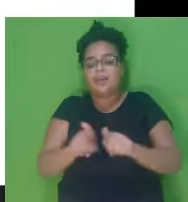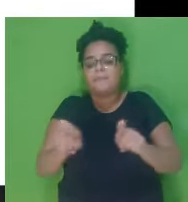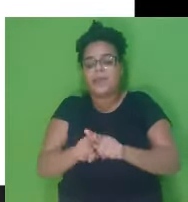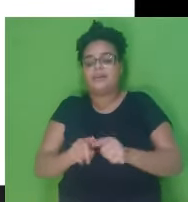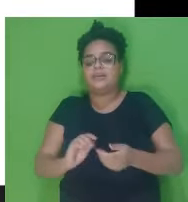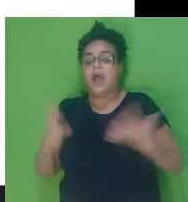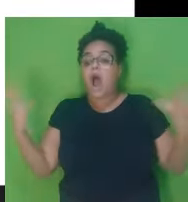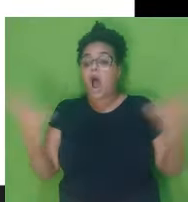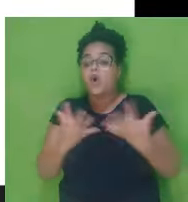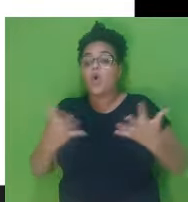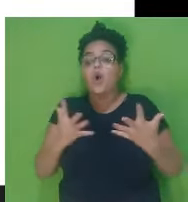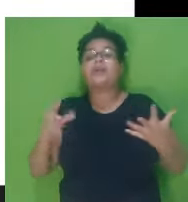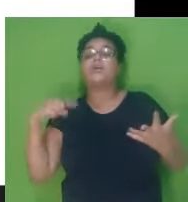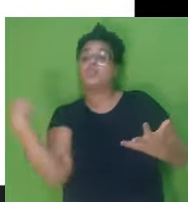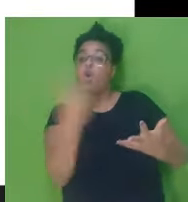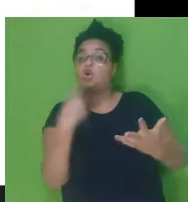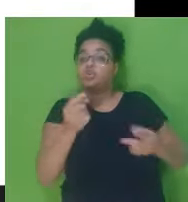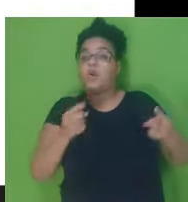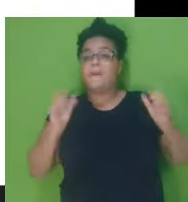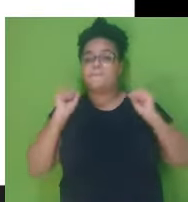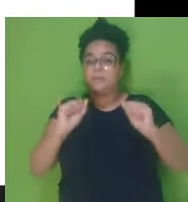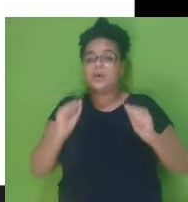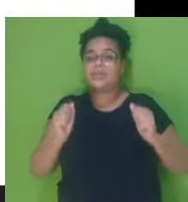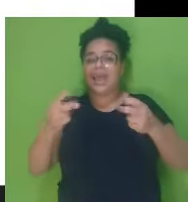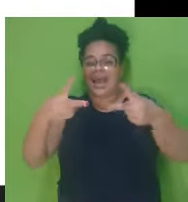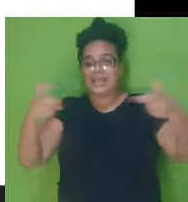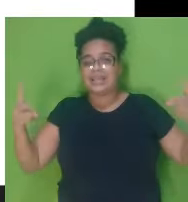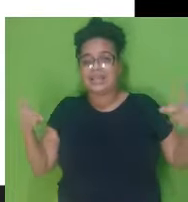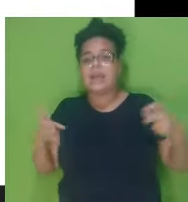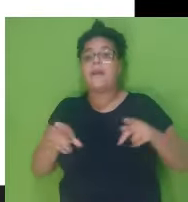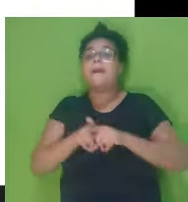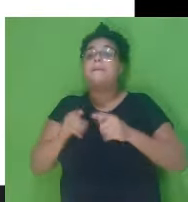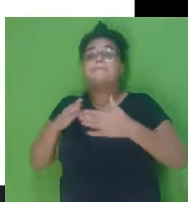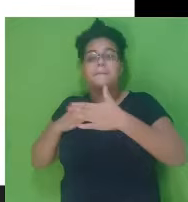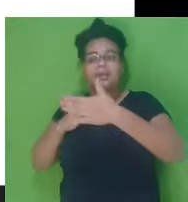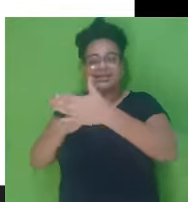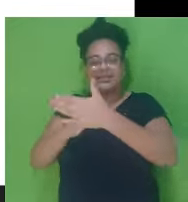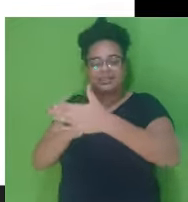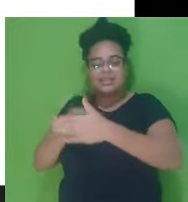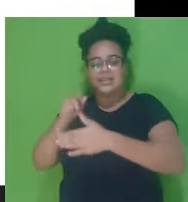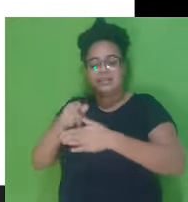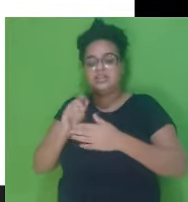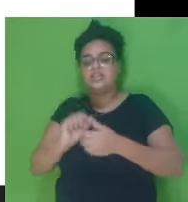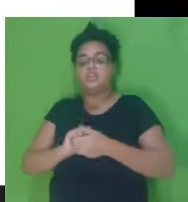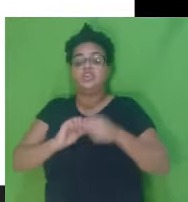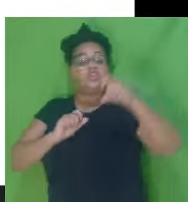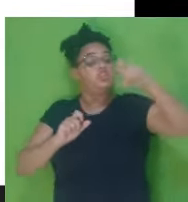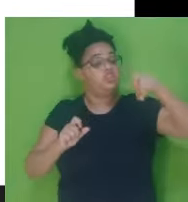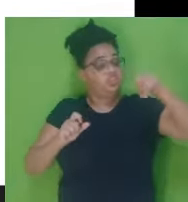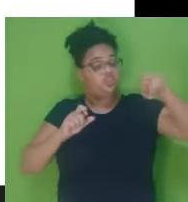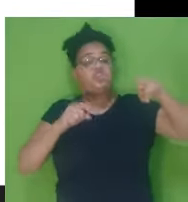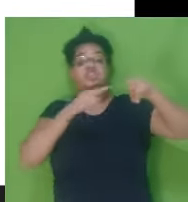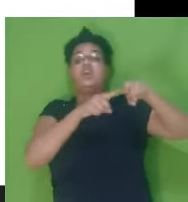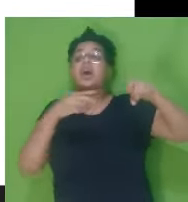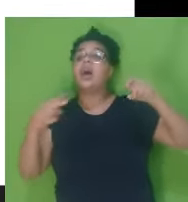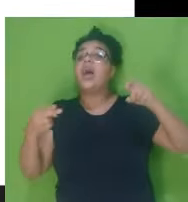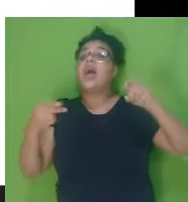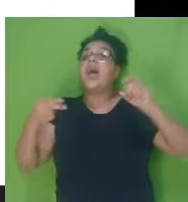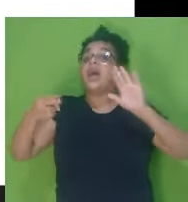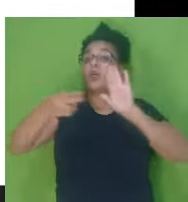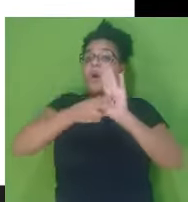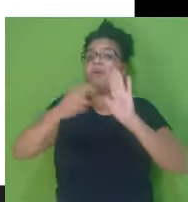Bom, e aí agora a gente pode perceber que o limite de seno de 2x sobre x quando x tende a zero